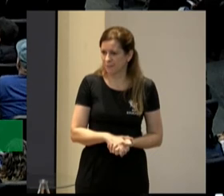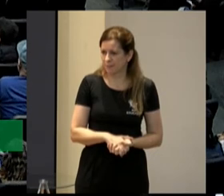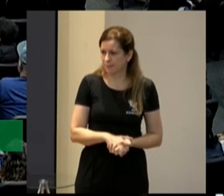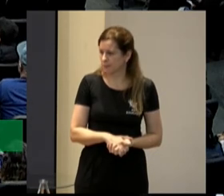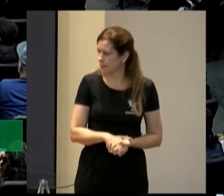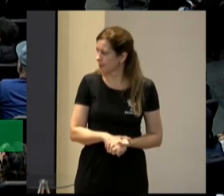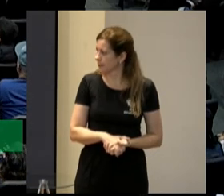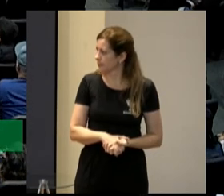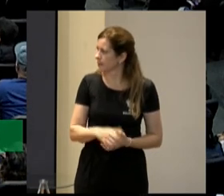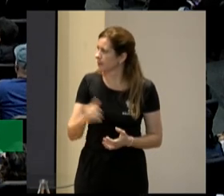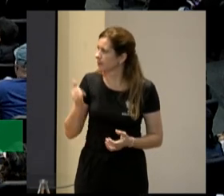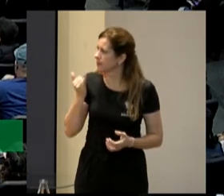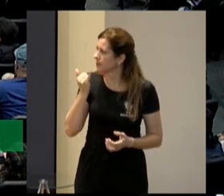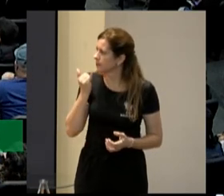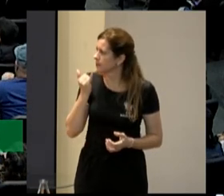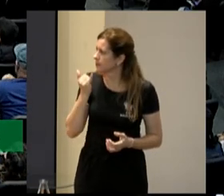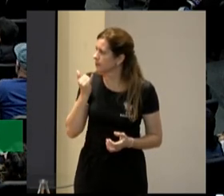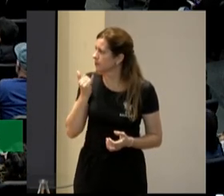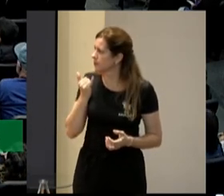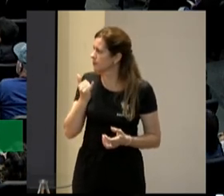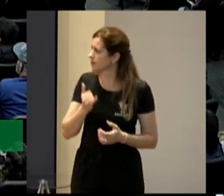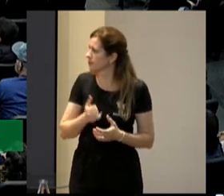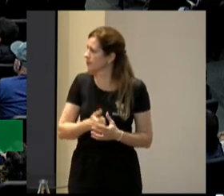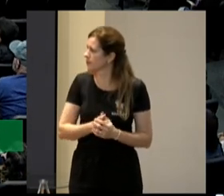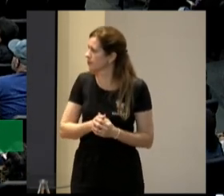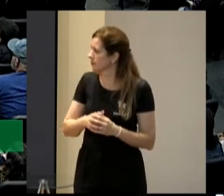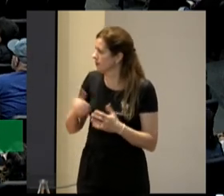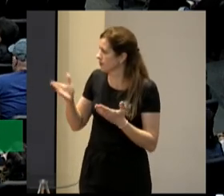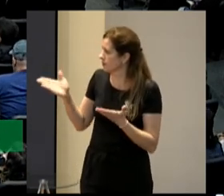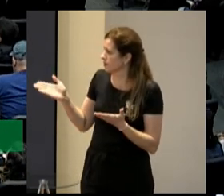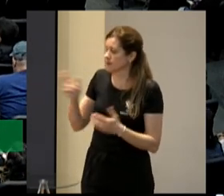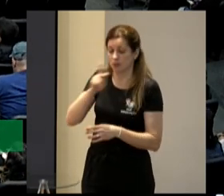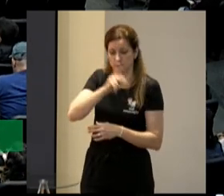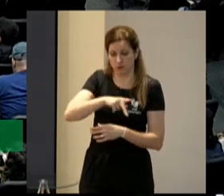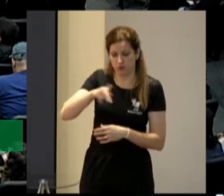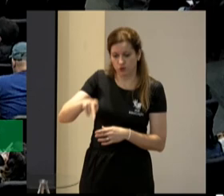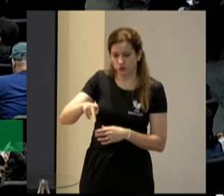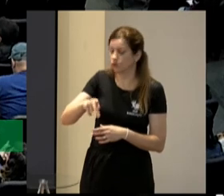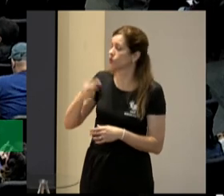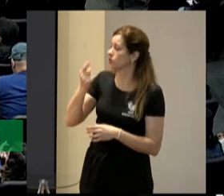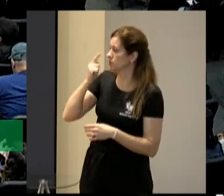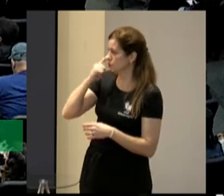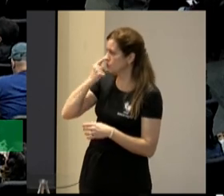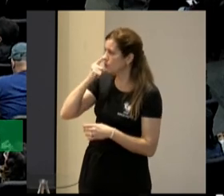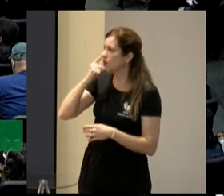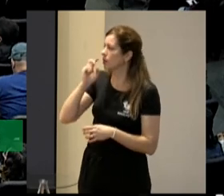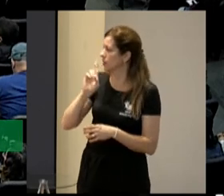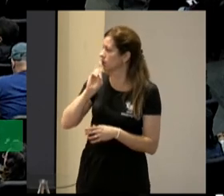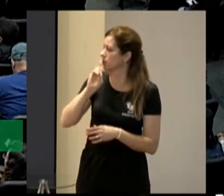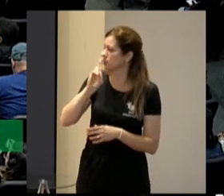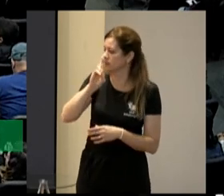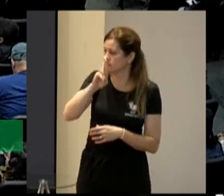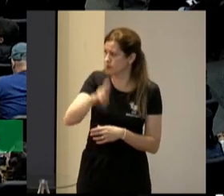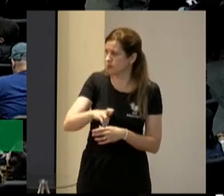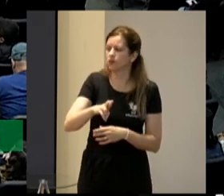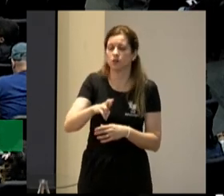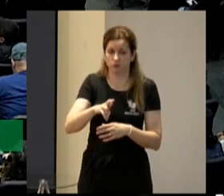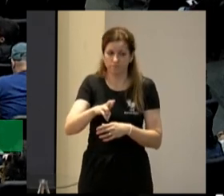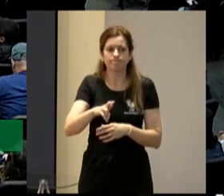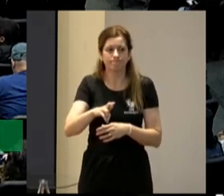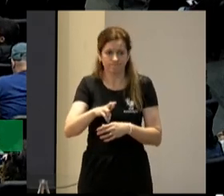Oi. Um pouco, acho que a professora Jerusi até respondeu sobre a questão da resistência da